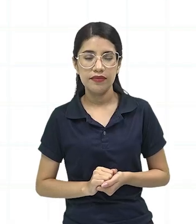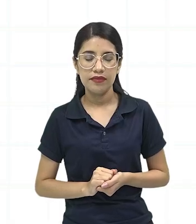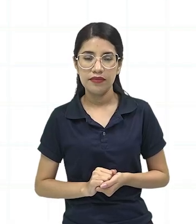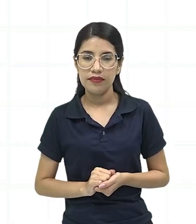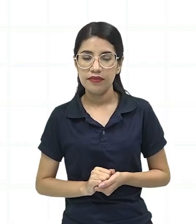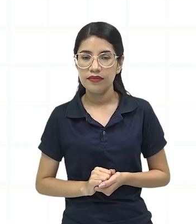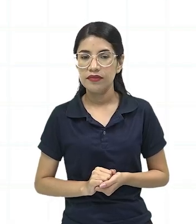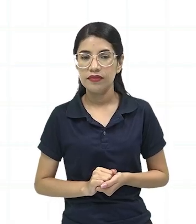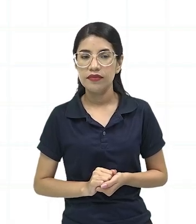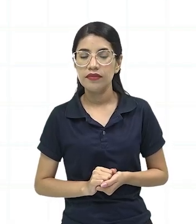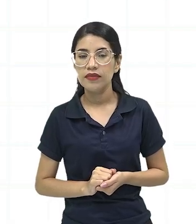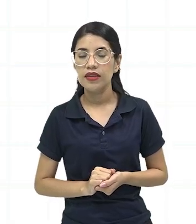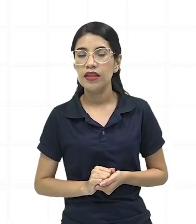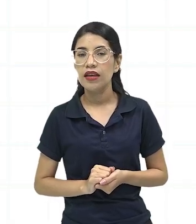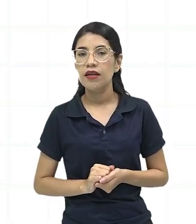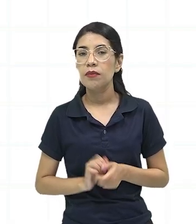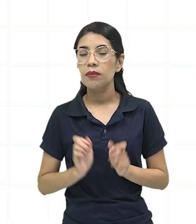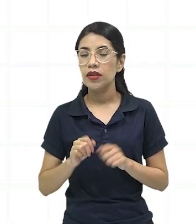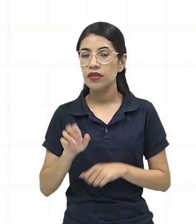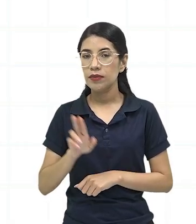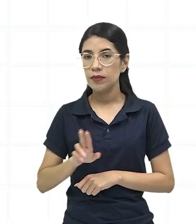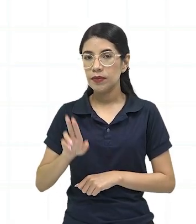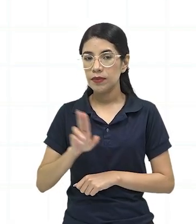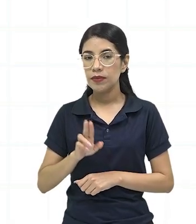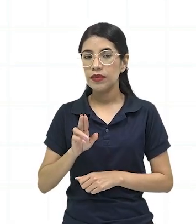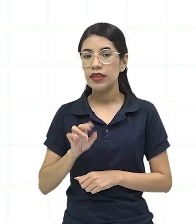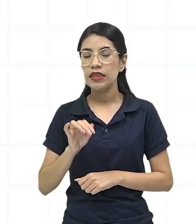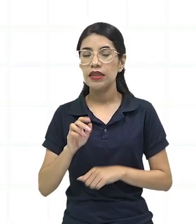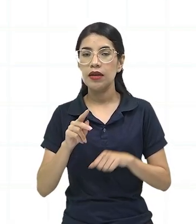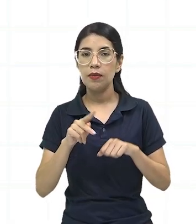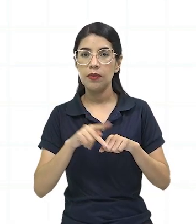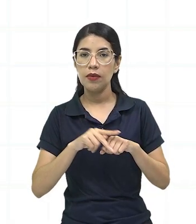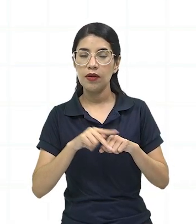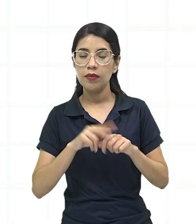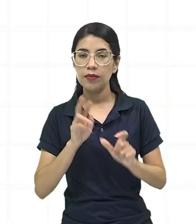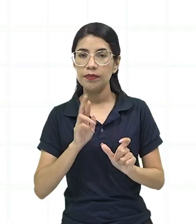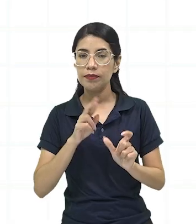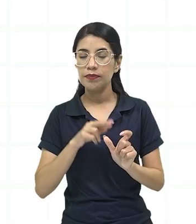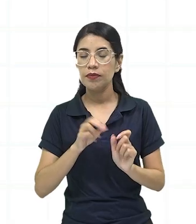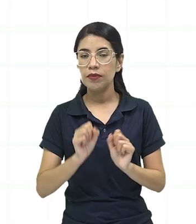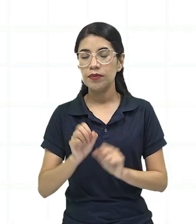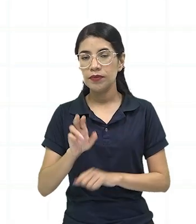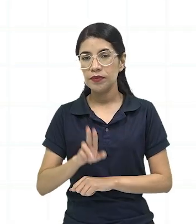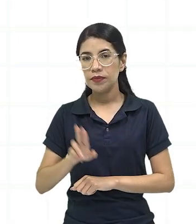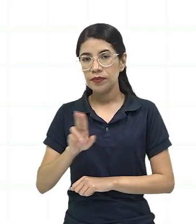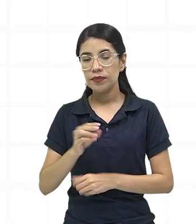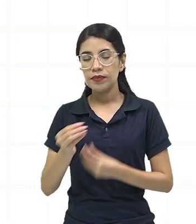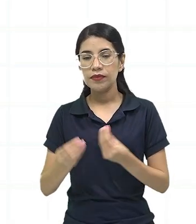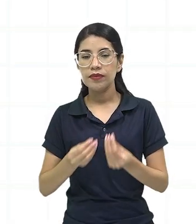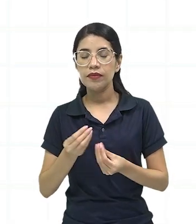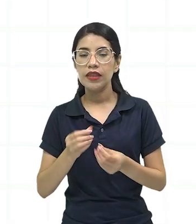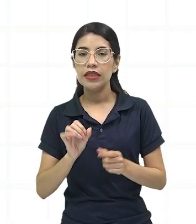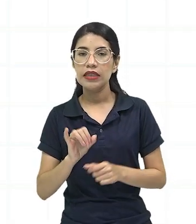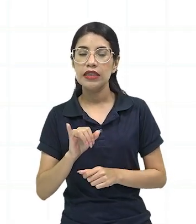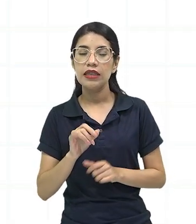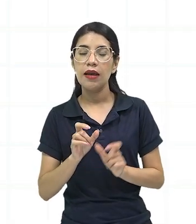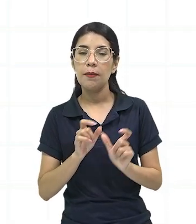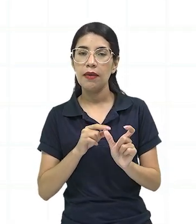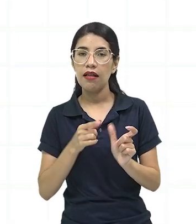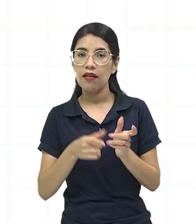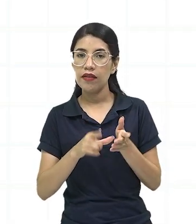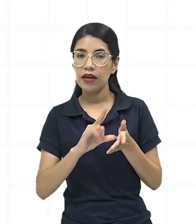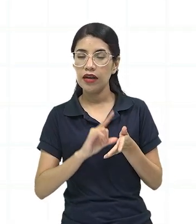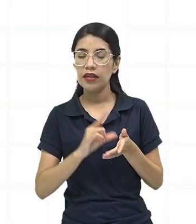Quando funciona como pronome relativo, só pode ser utilizado quando o seu antecedente traz